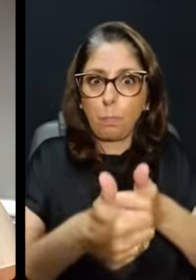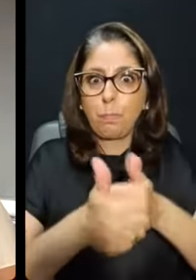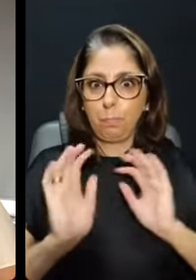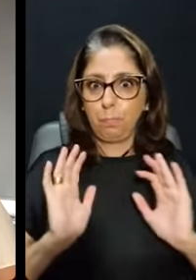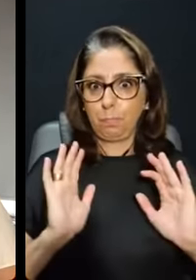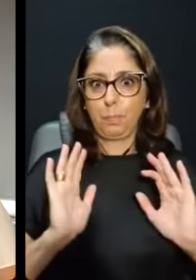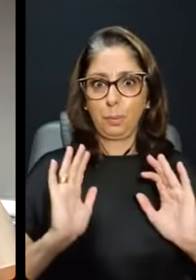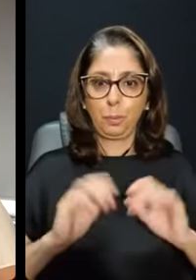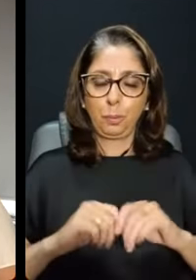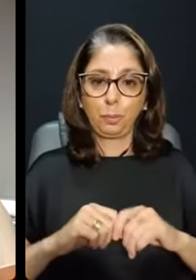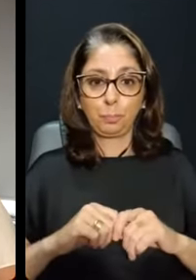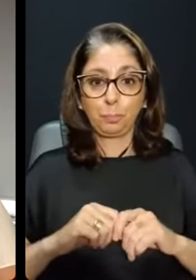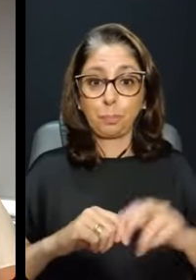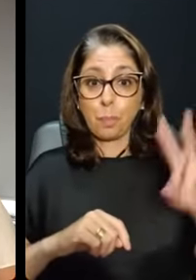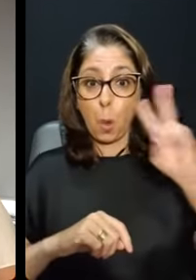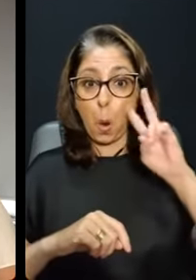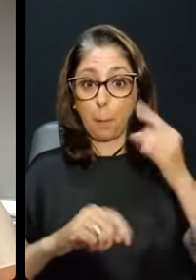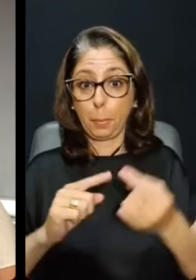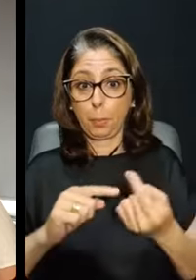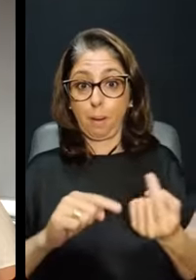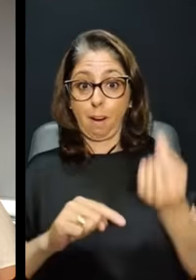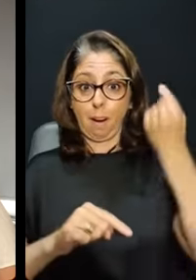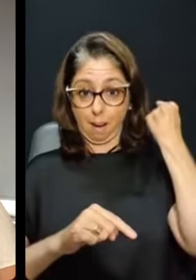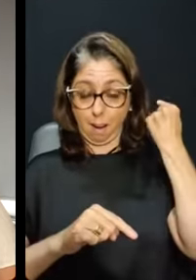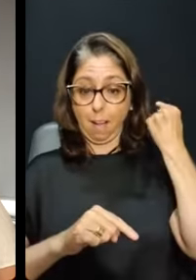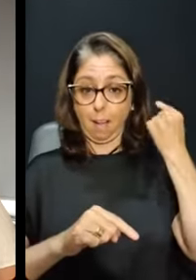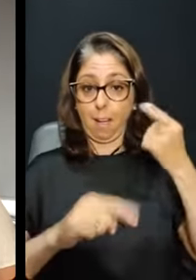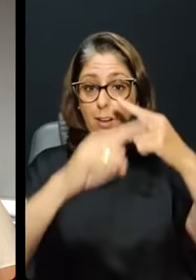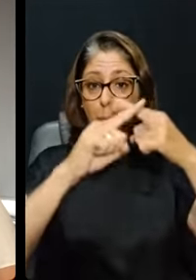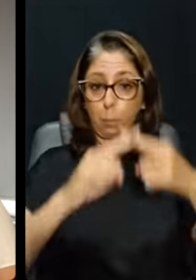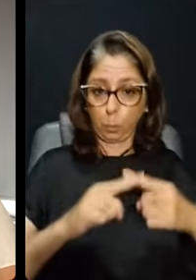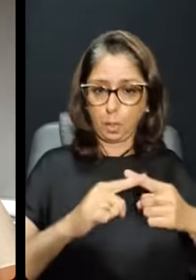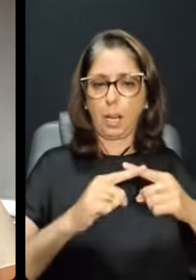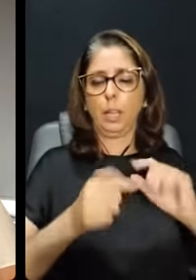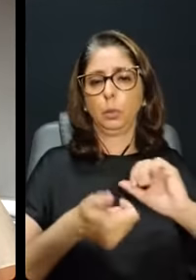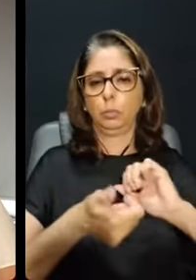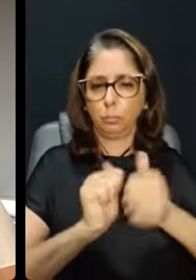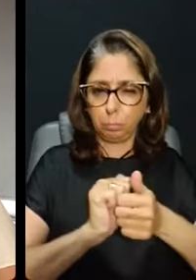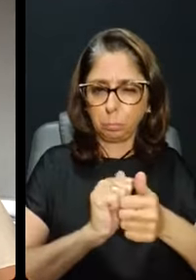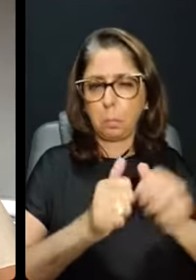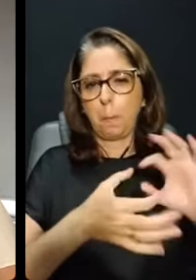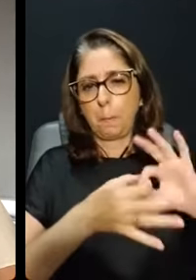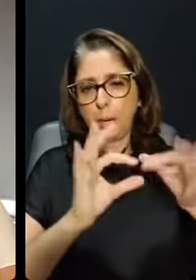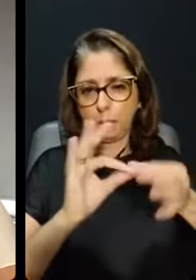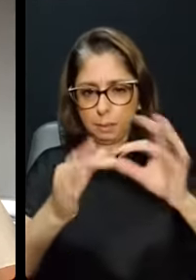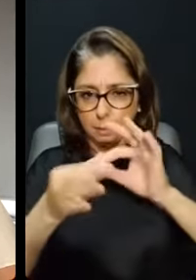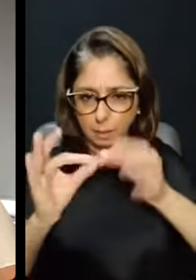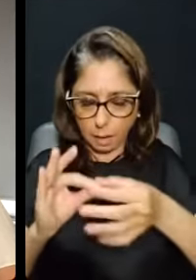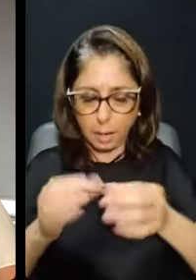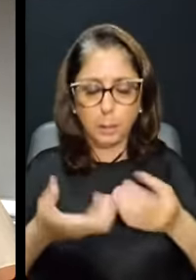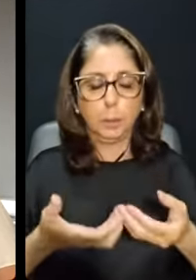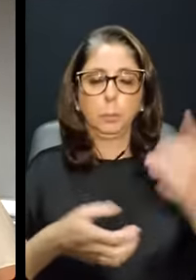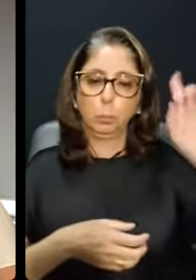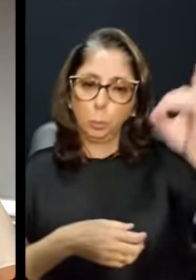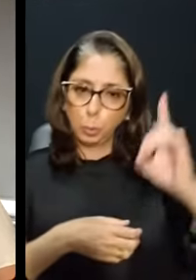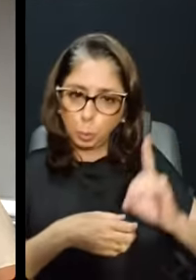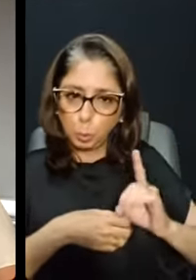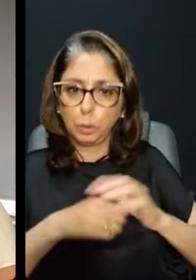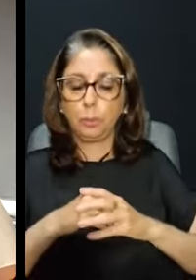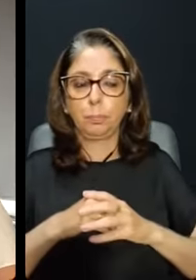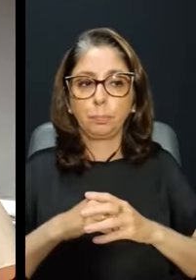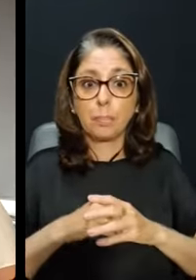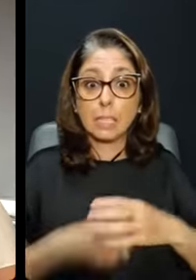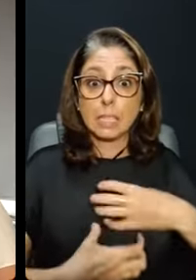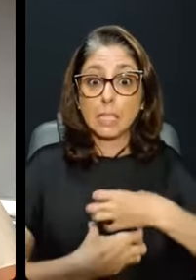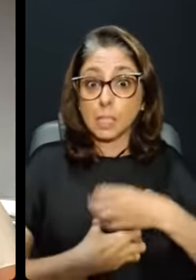E eu me lembro da experiência dos Jogos Paralímpicos, como teve essa questão também da experimentação, né? Da oportunidade das